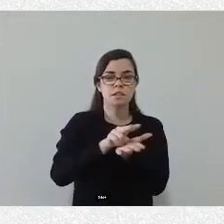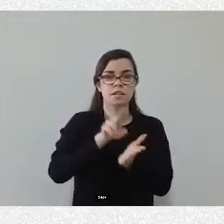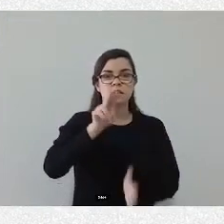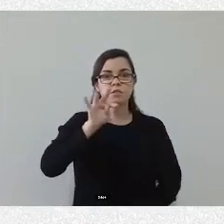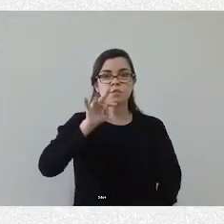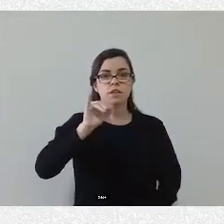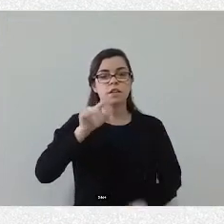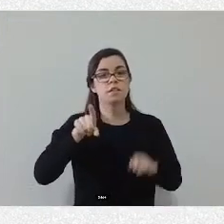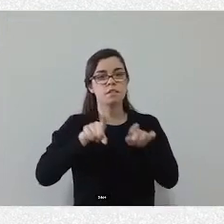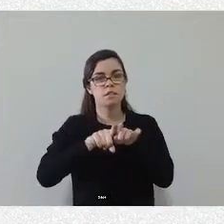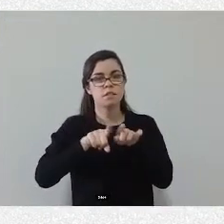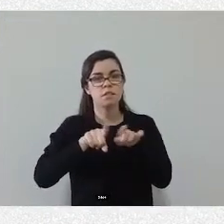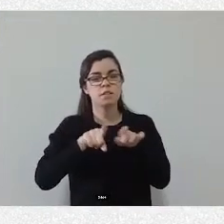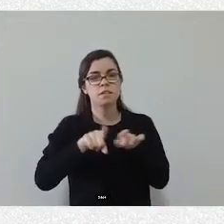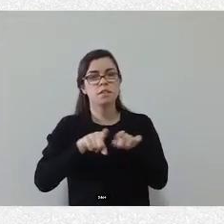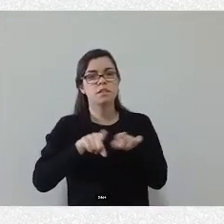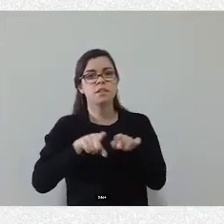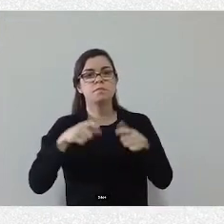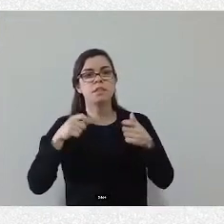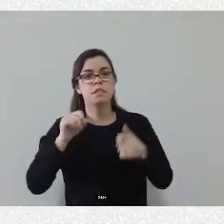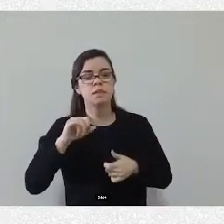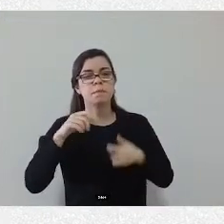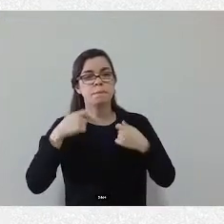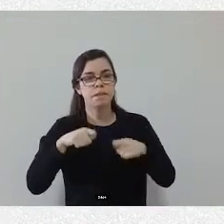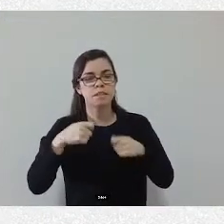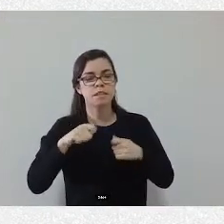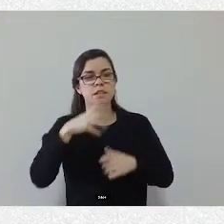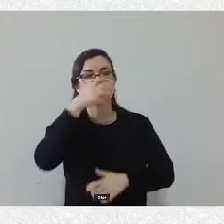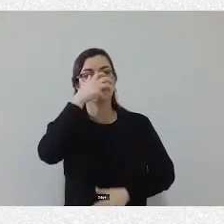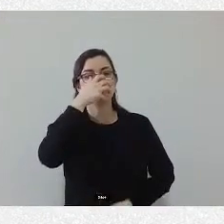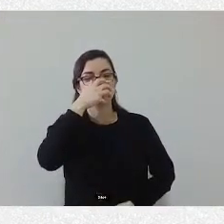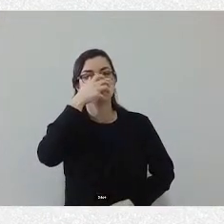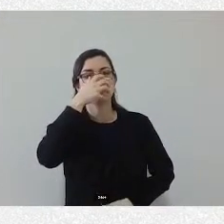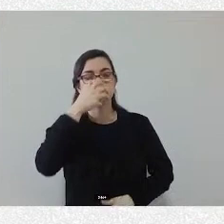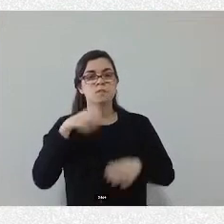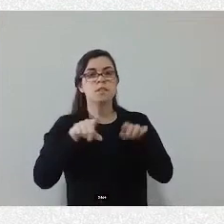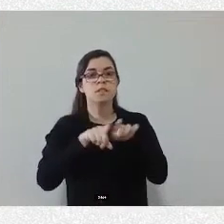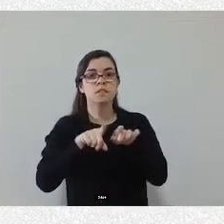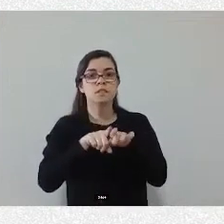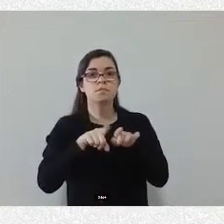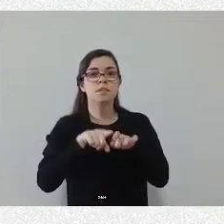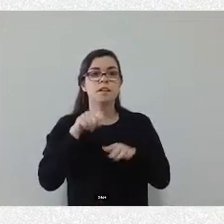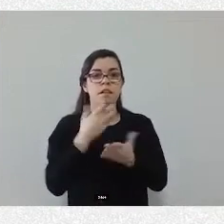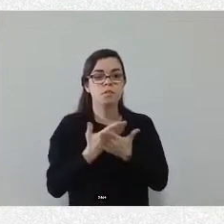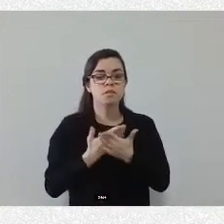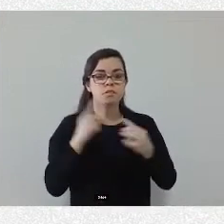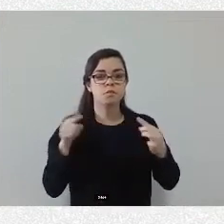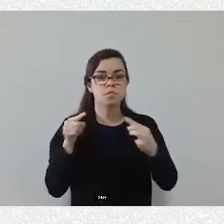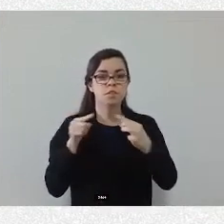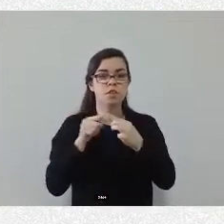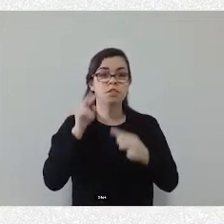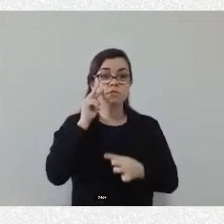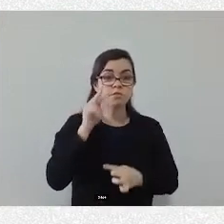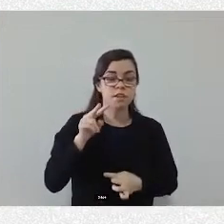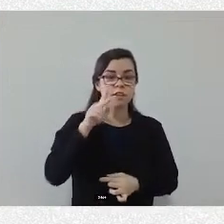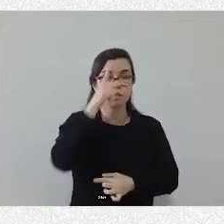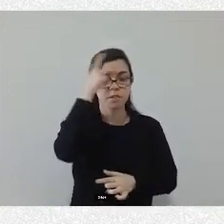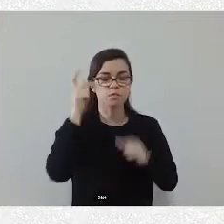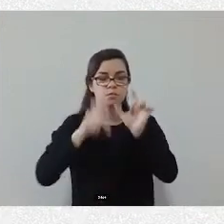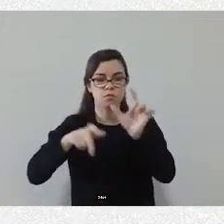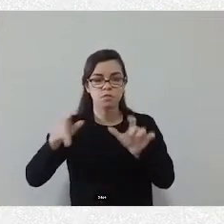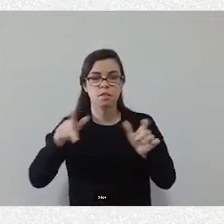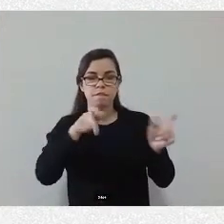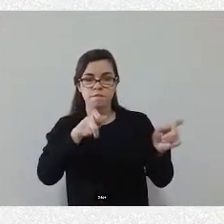importância aí também desse estudo, né, para avaliar nesse contexto de vida real, de mundo real, né, a efetividade das vacinas, mesmo se a pessoa